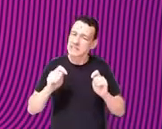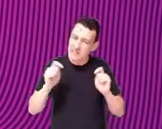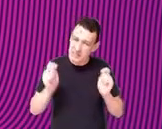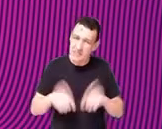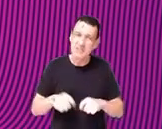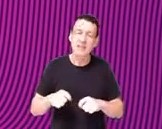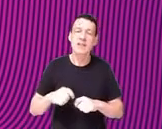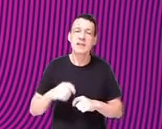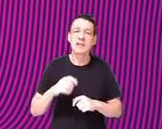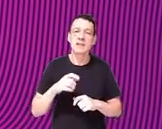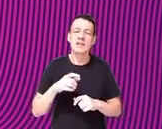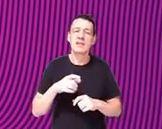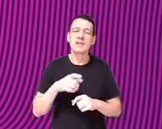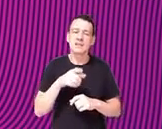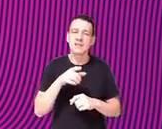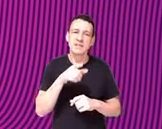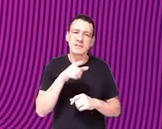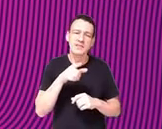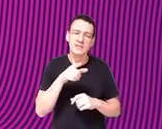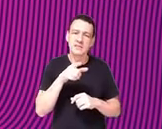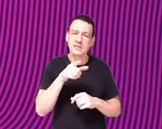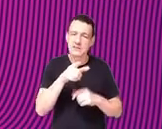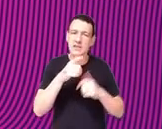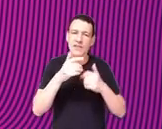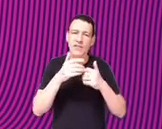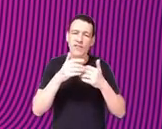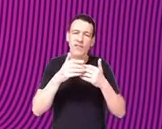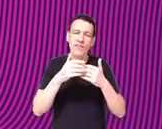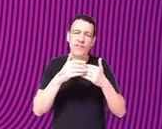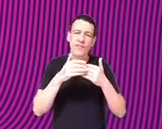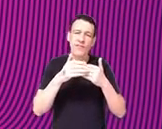as chamadas igualdade